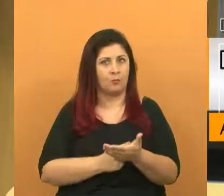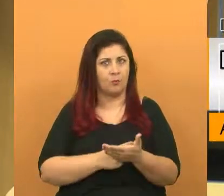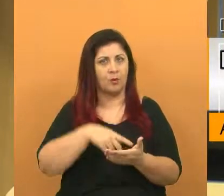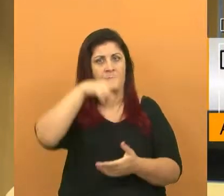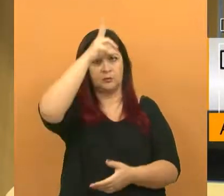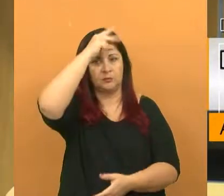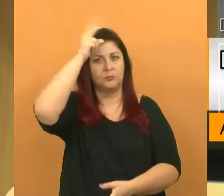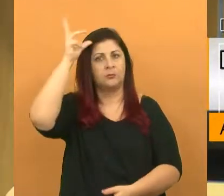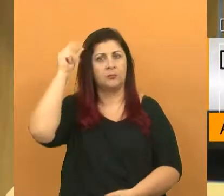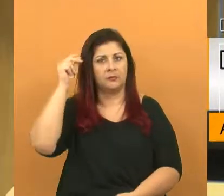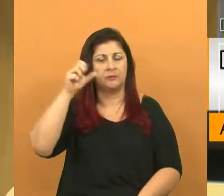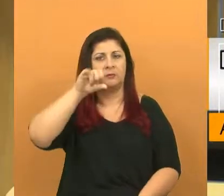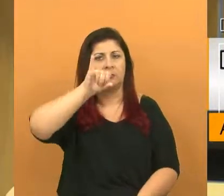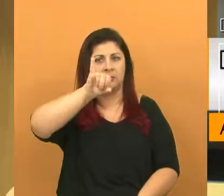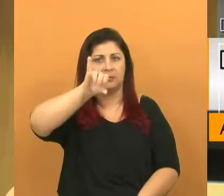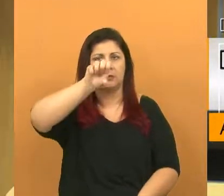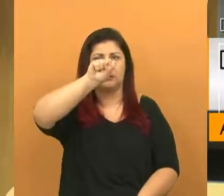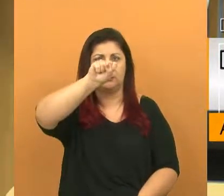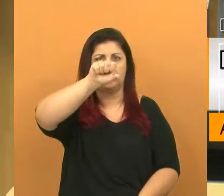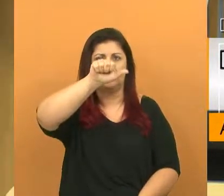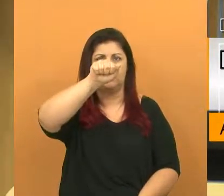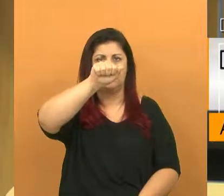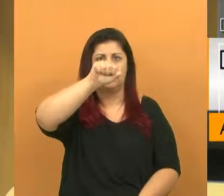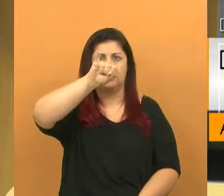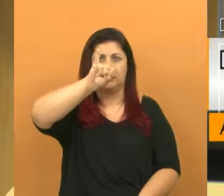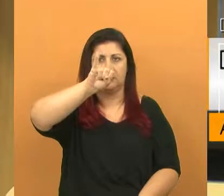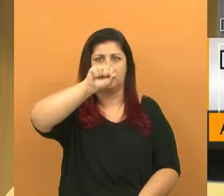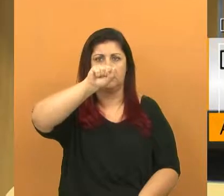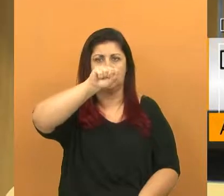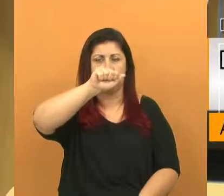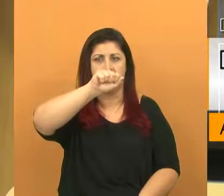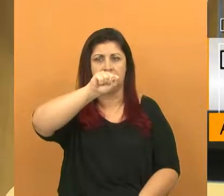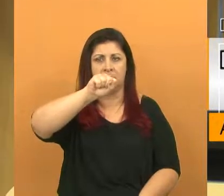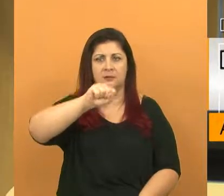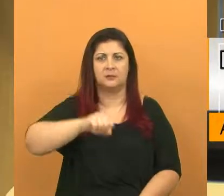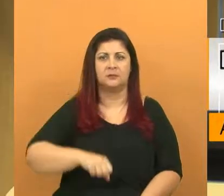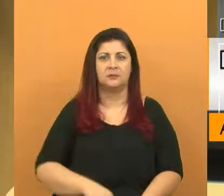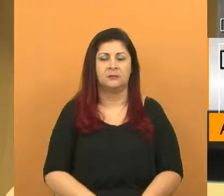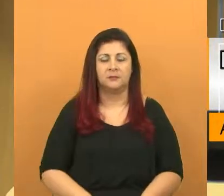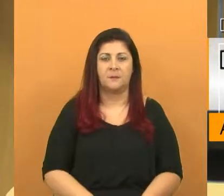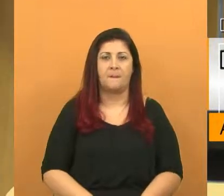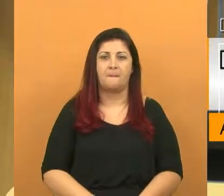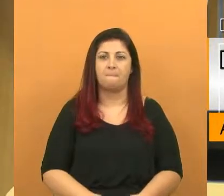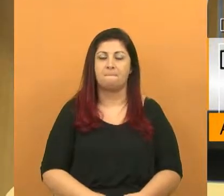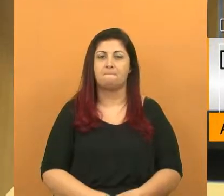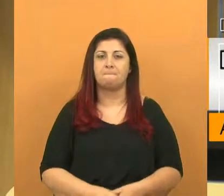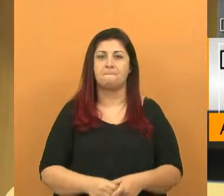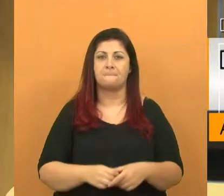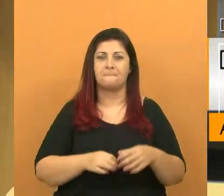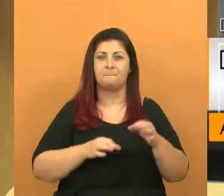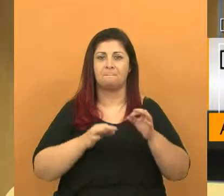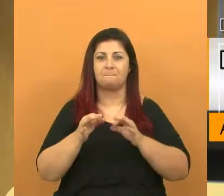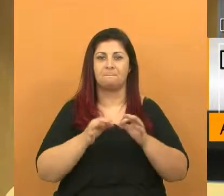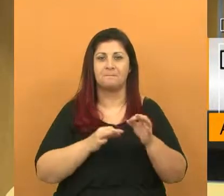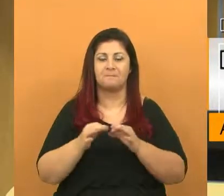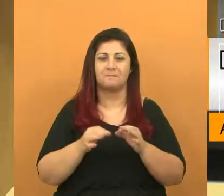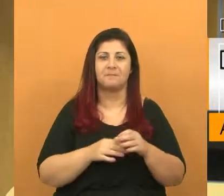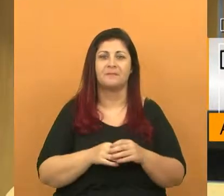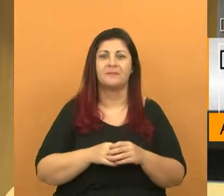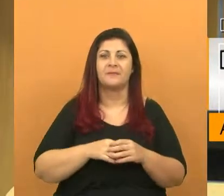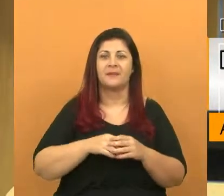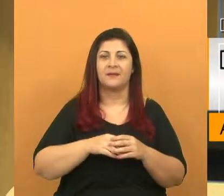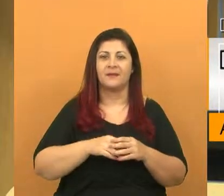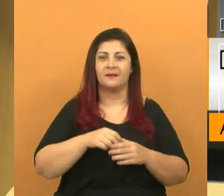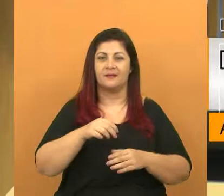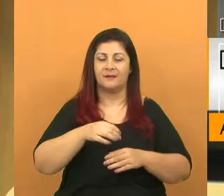na época tinha um lar pra resolver usar a lagoa azul e mais 20 bairros da cidade de jacareí